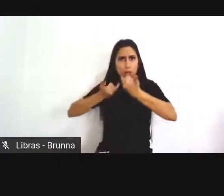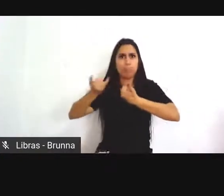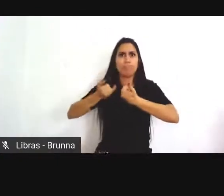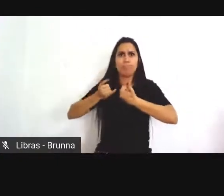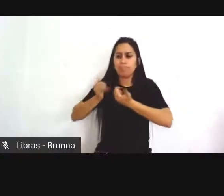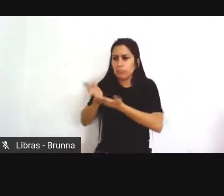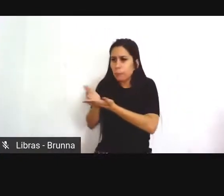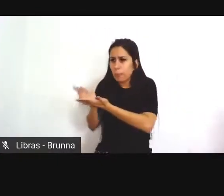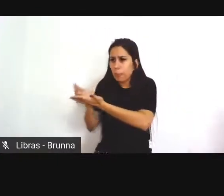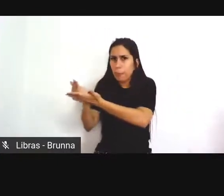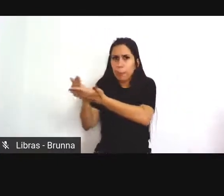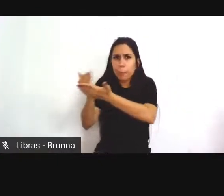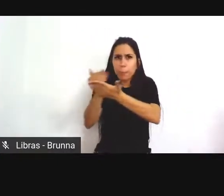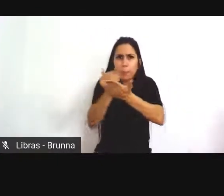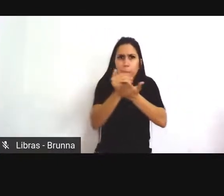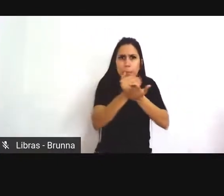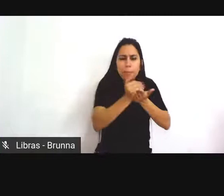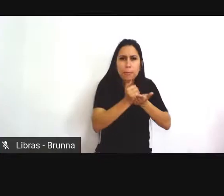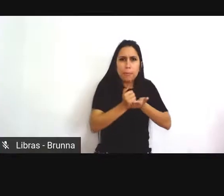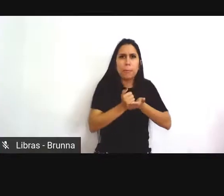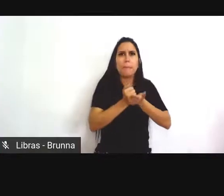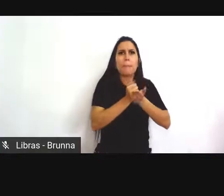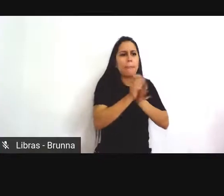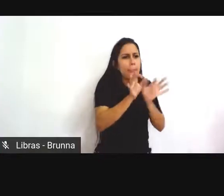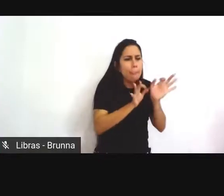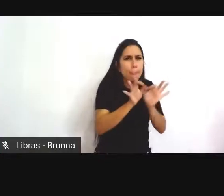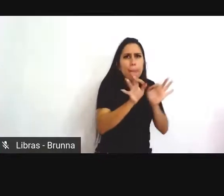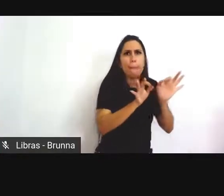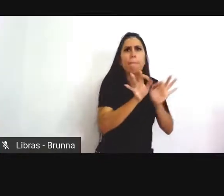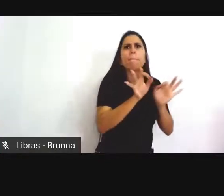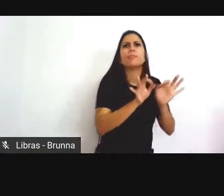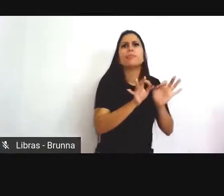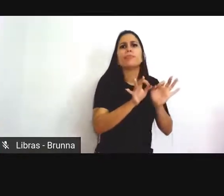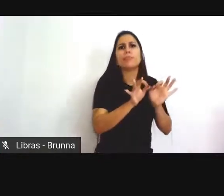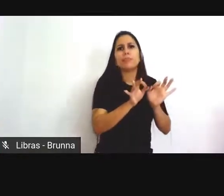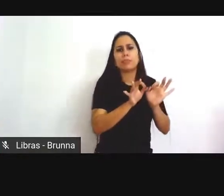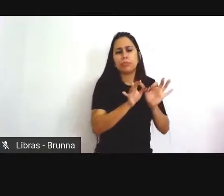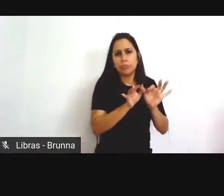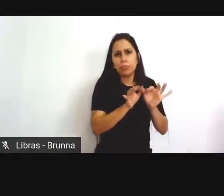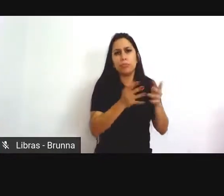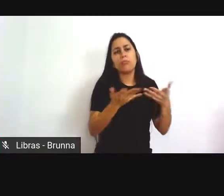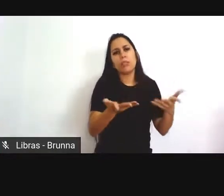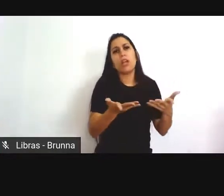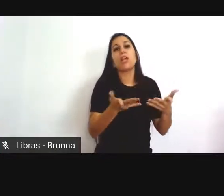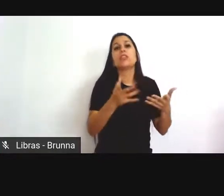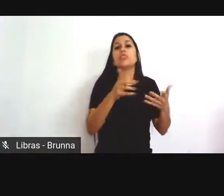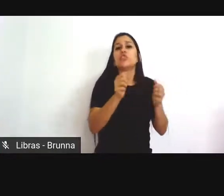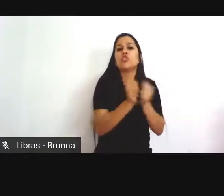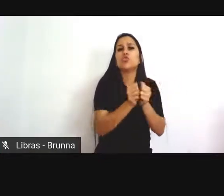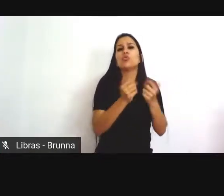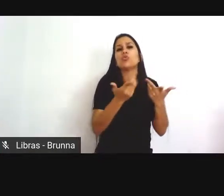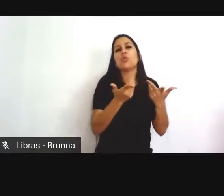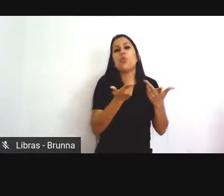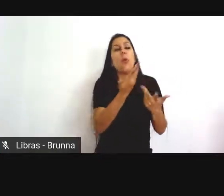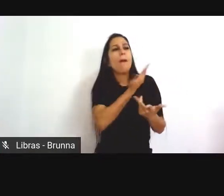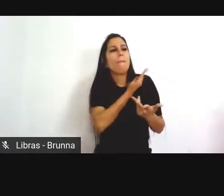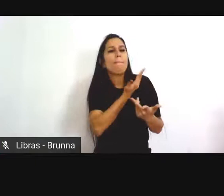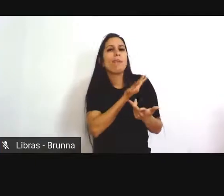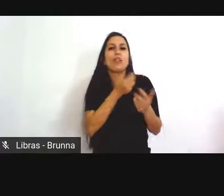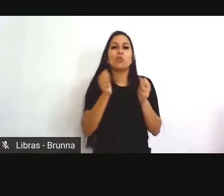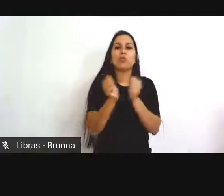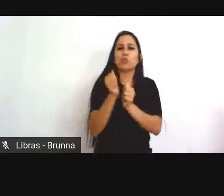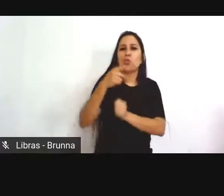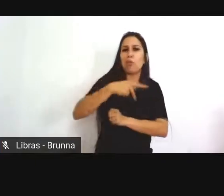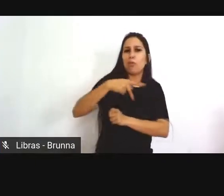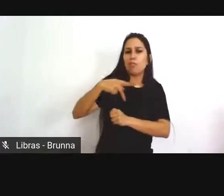se você quiser, muito da expertise de colegas, de professores e sua própria expertise.